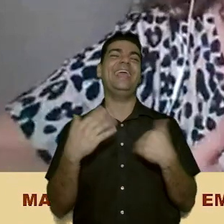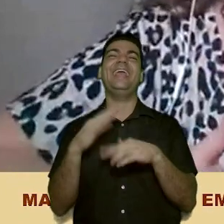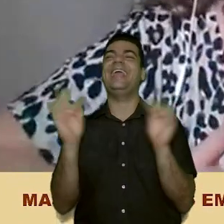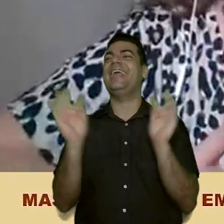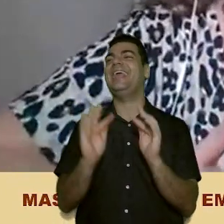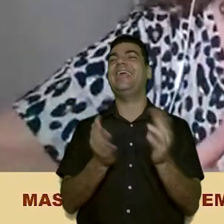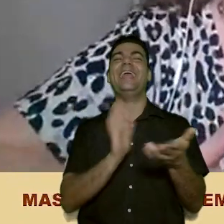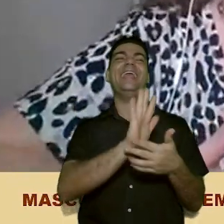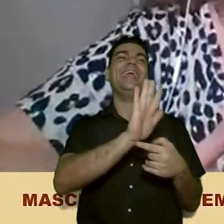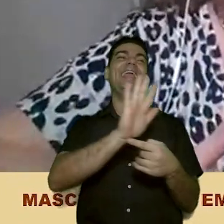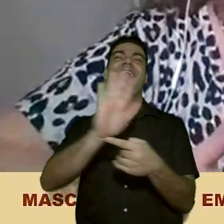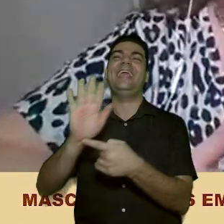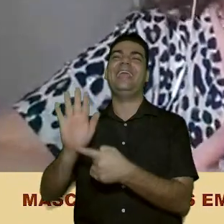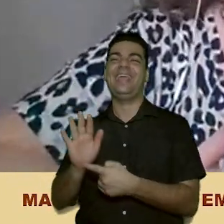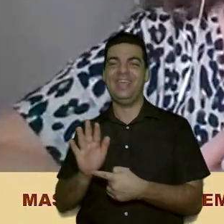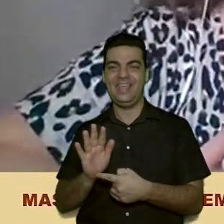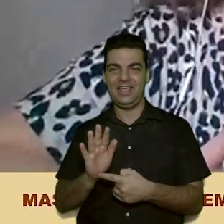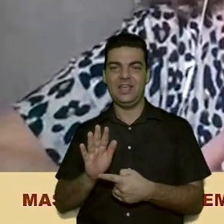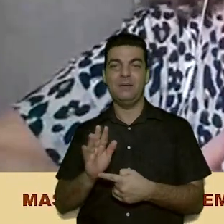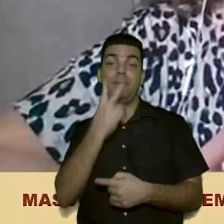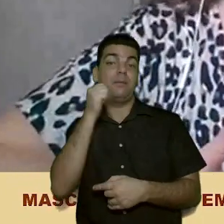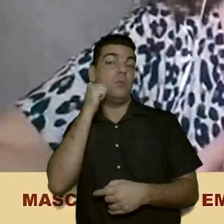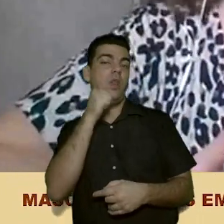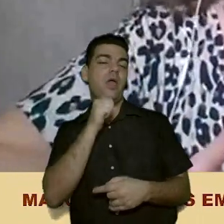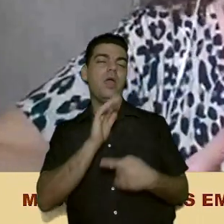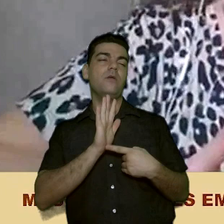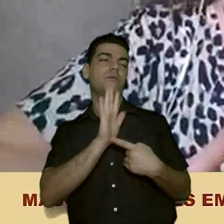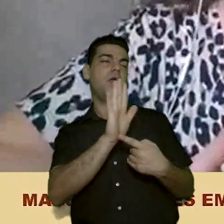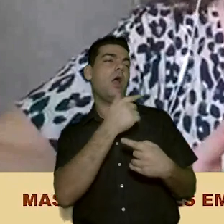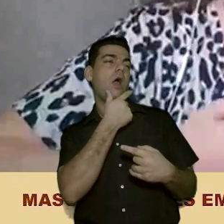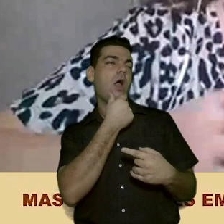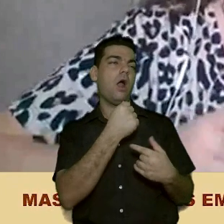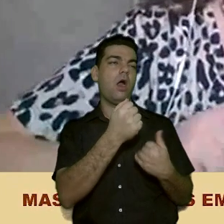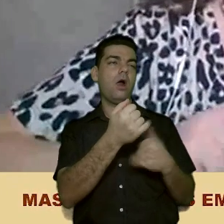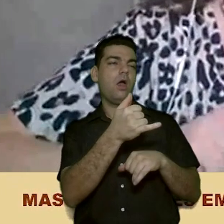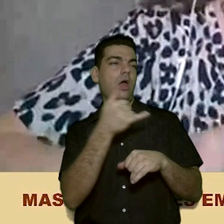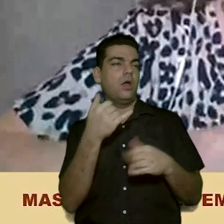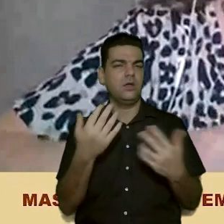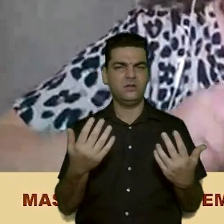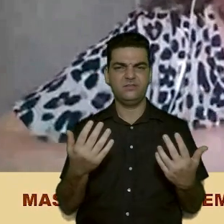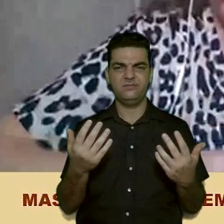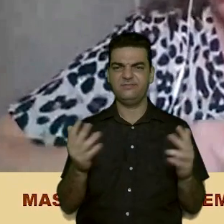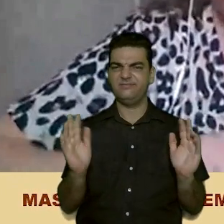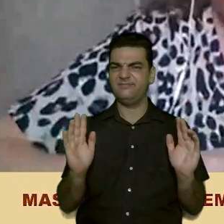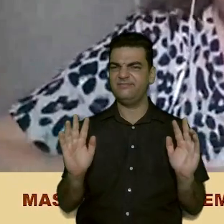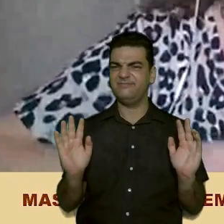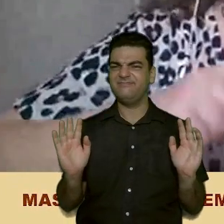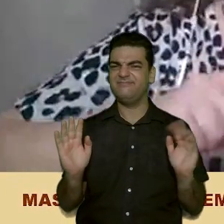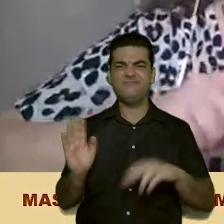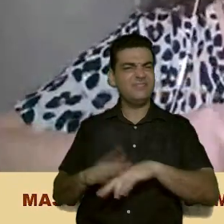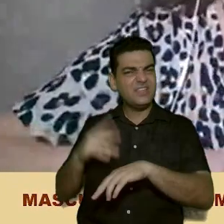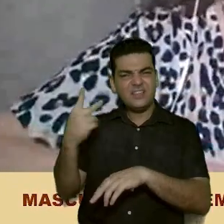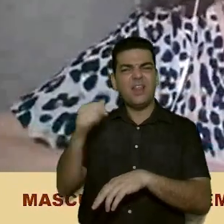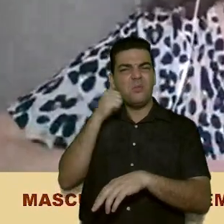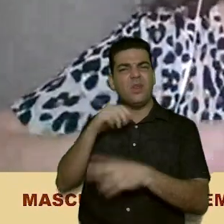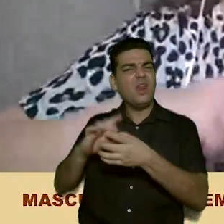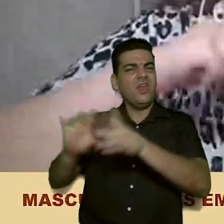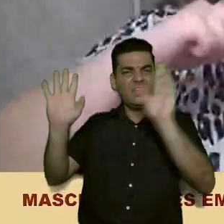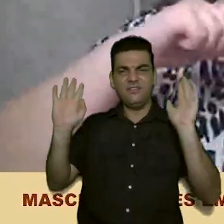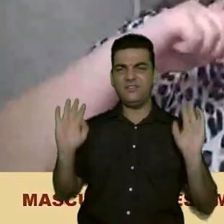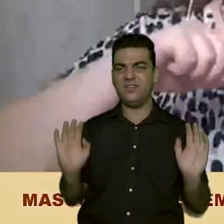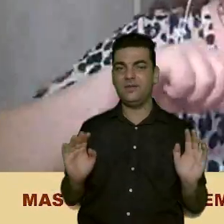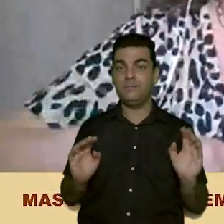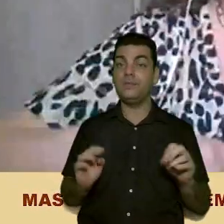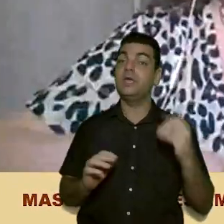defenderem. Né? A gente não está aqui para agradar, a gente não nasceu para agradar o olhar masculino, para sermos dóceis,